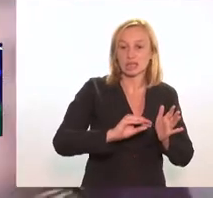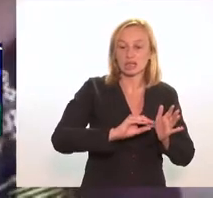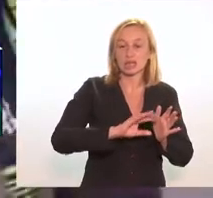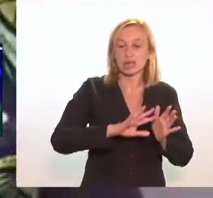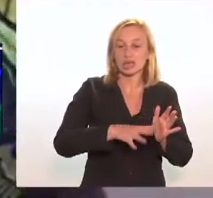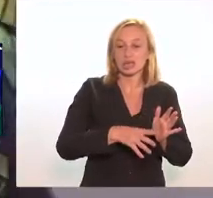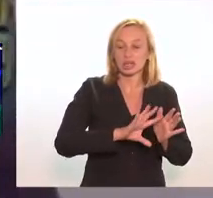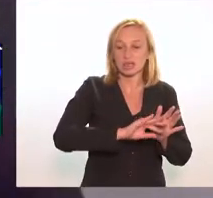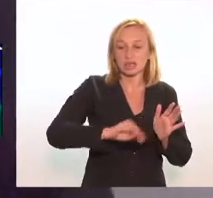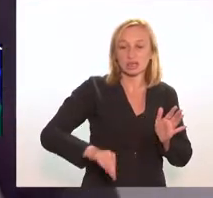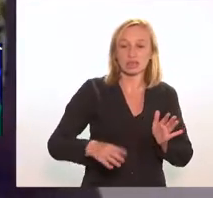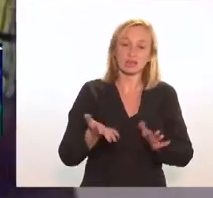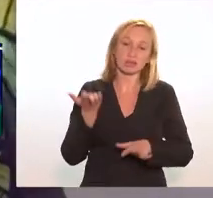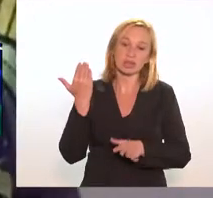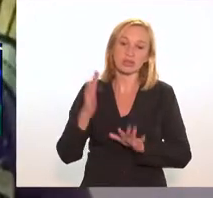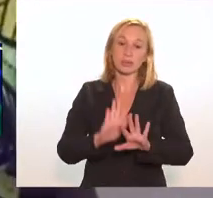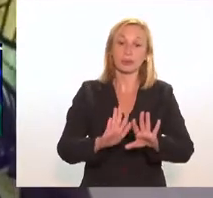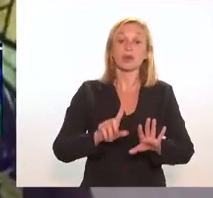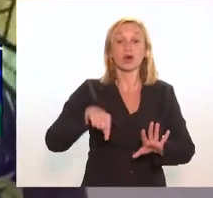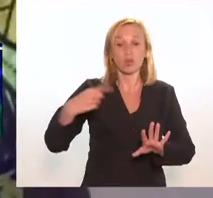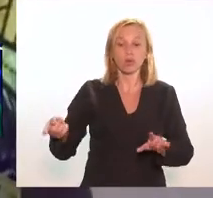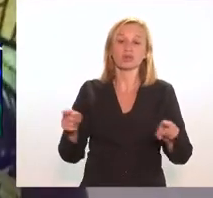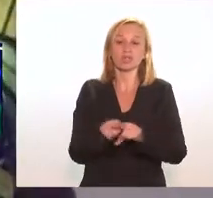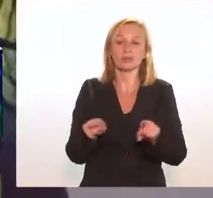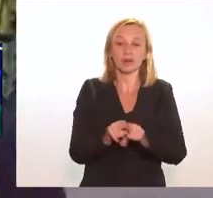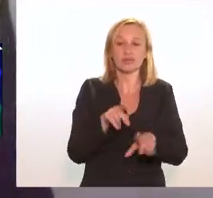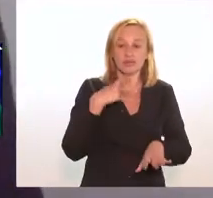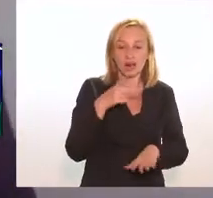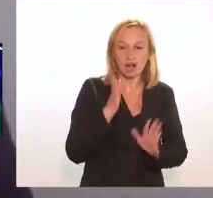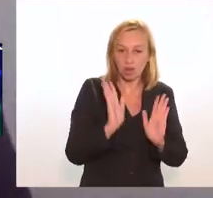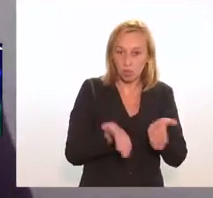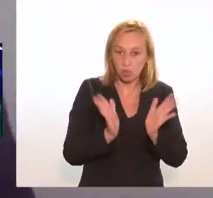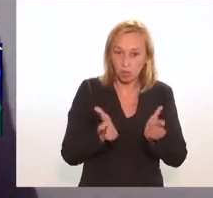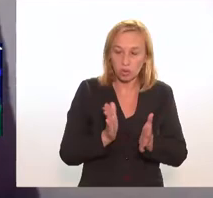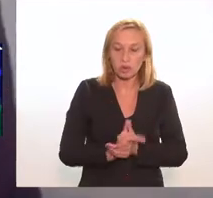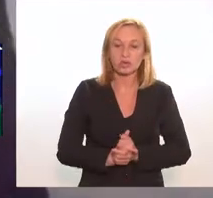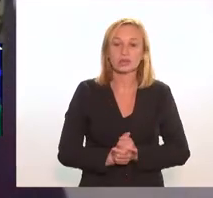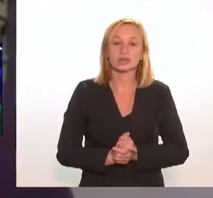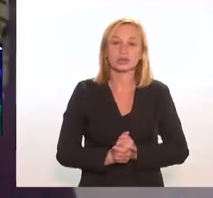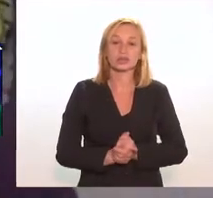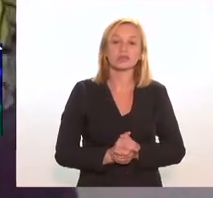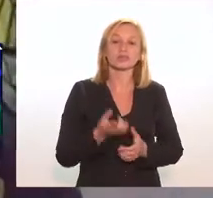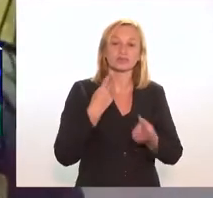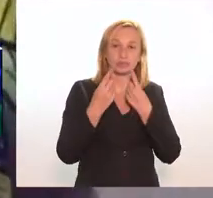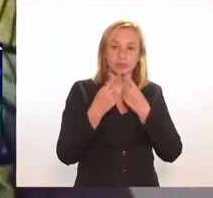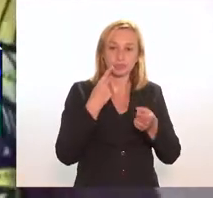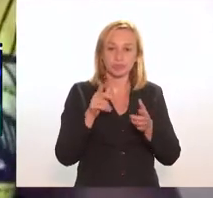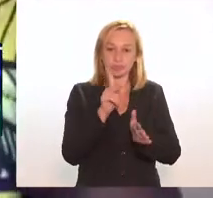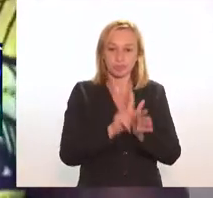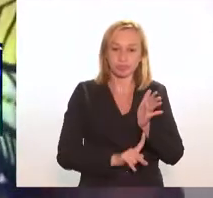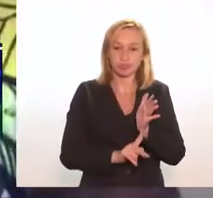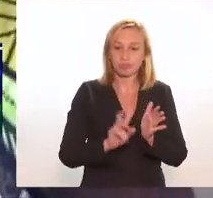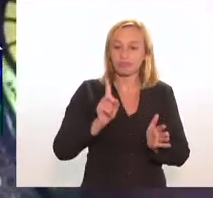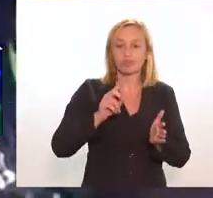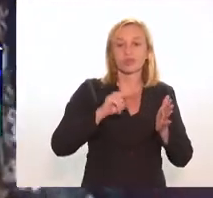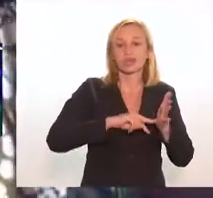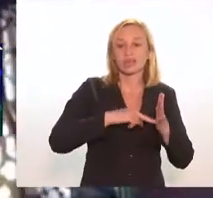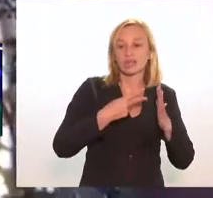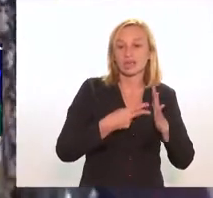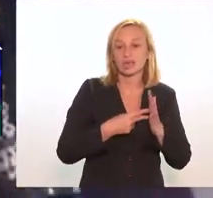anteriores. Um outro elemento que eu queria trazer aqui é que hoje, na votação desse projeto e na discussão, não significa